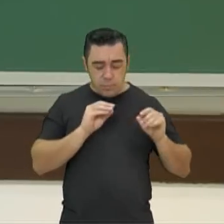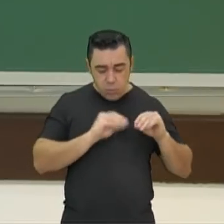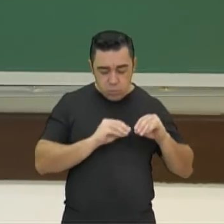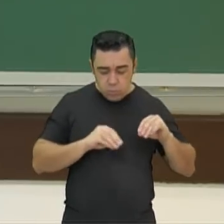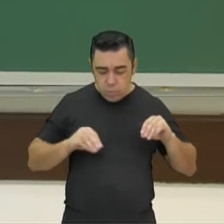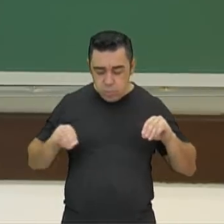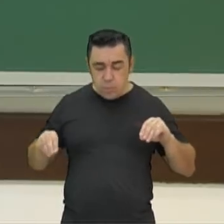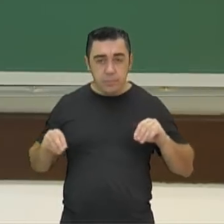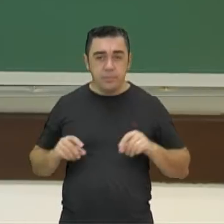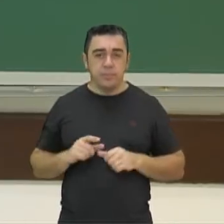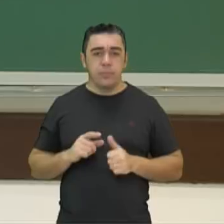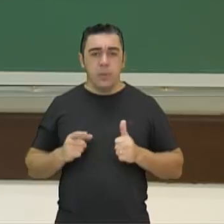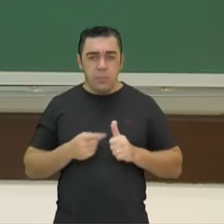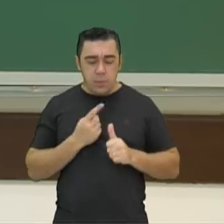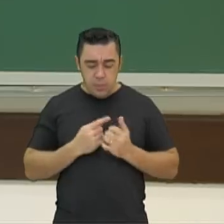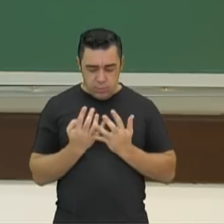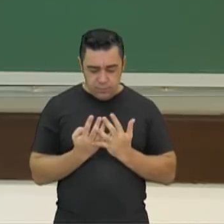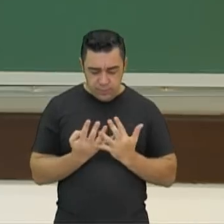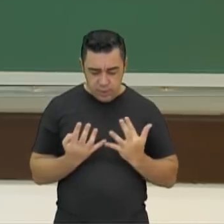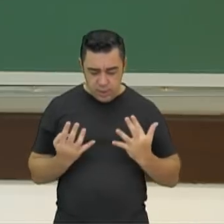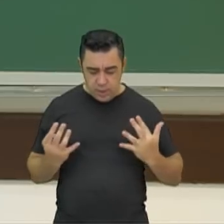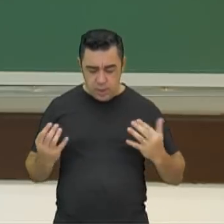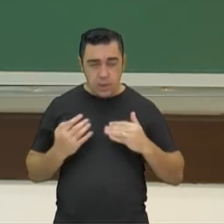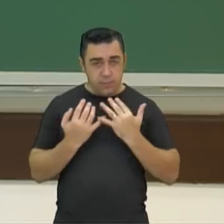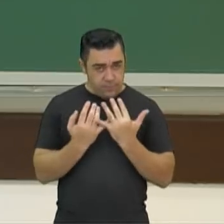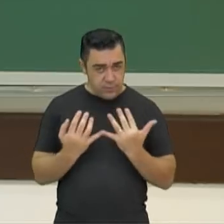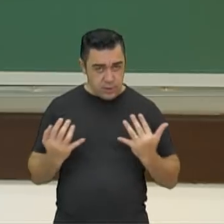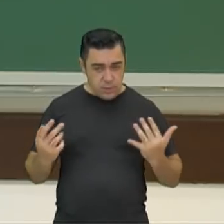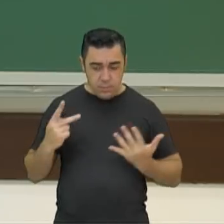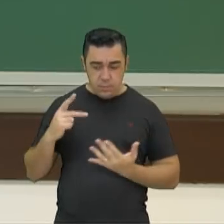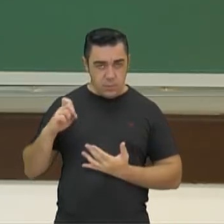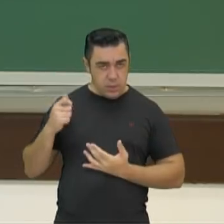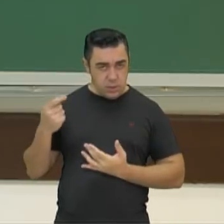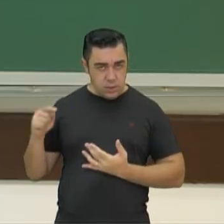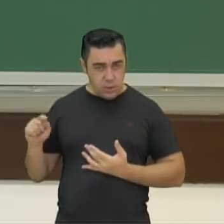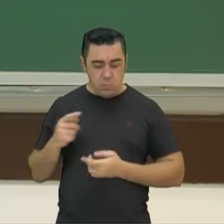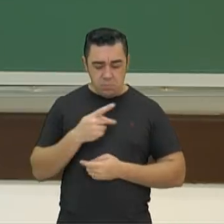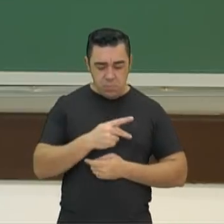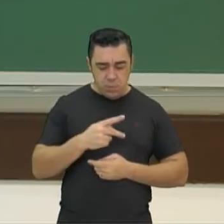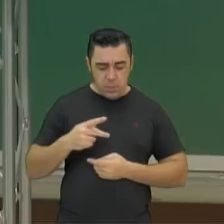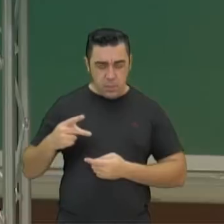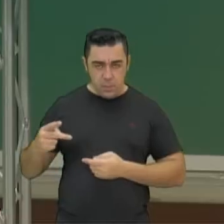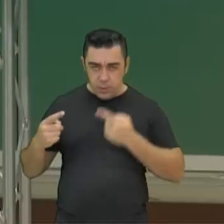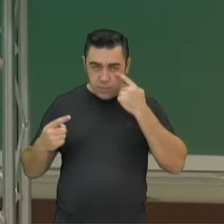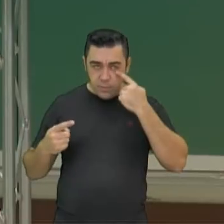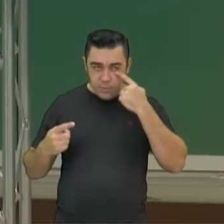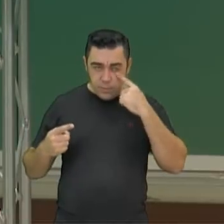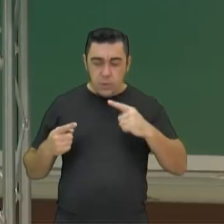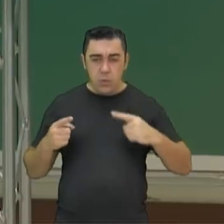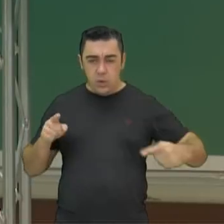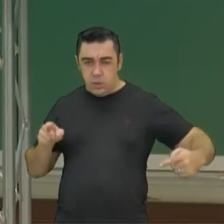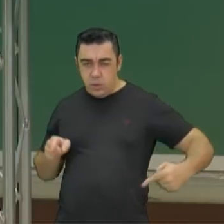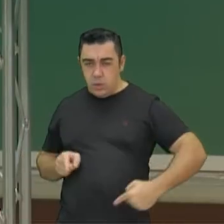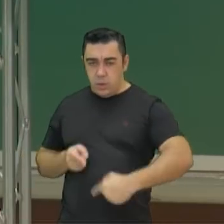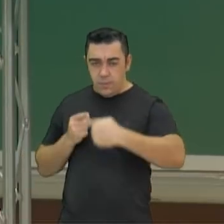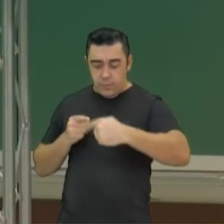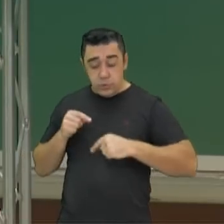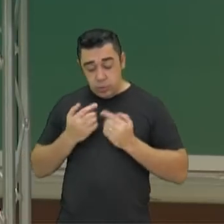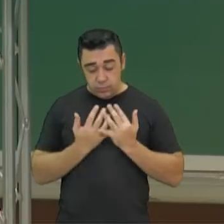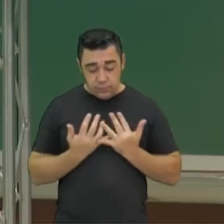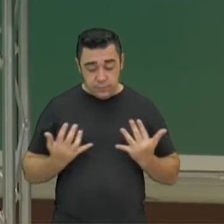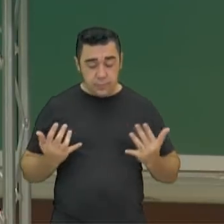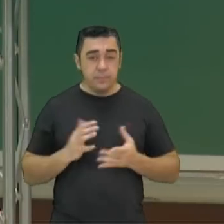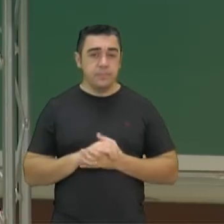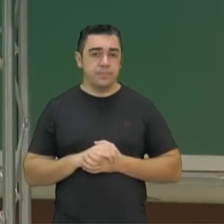a gente colocou lá primeiro o peão, lá, que era o exército de frente ali da batalha, que defendia o rei e a